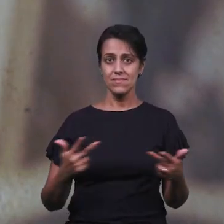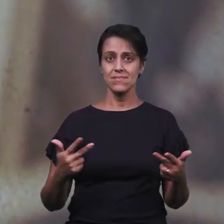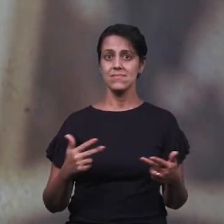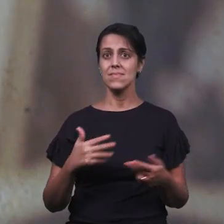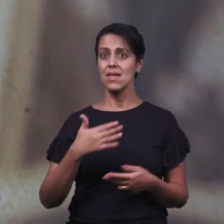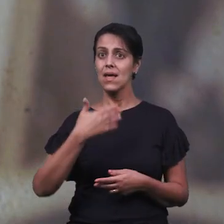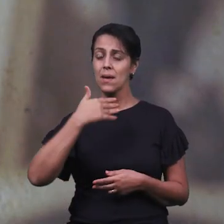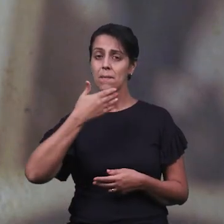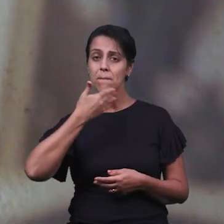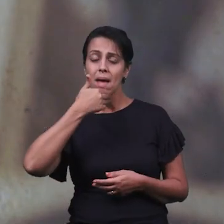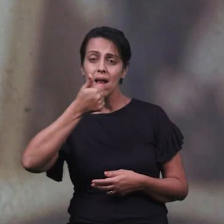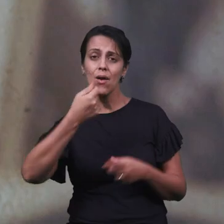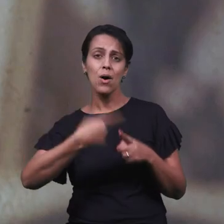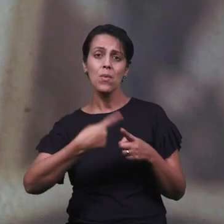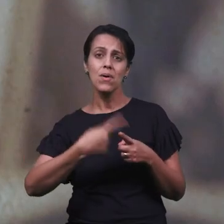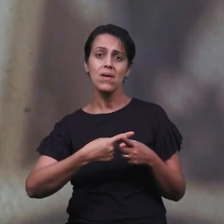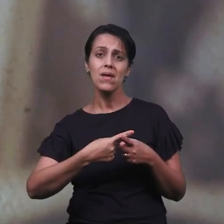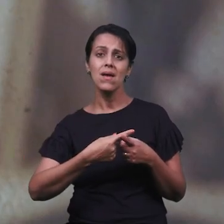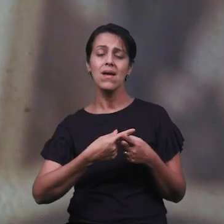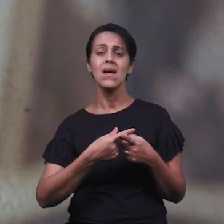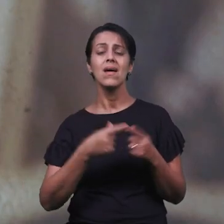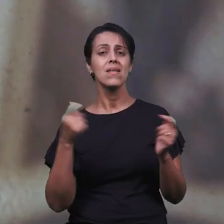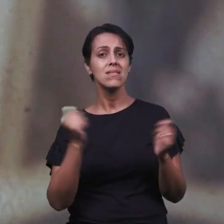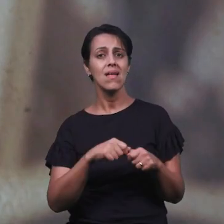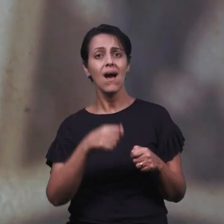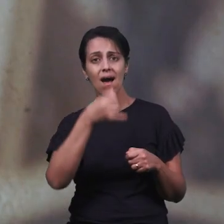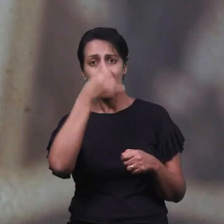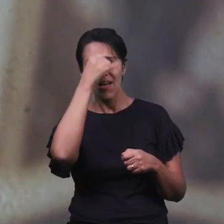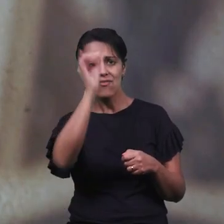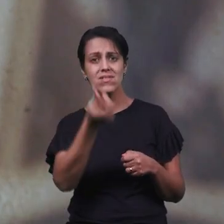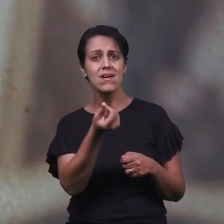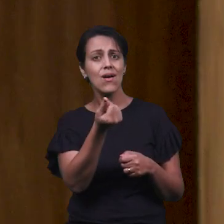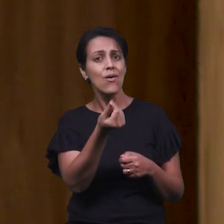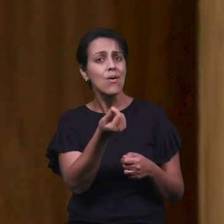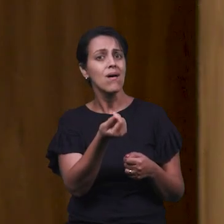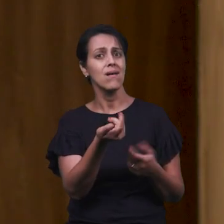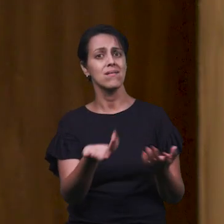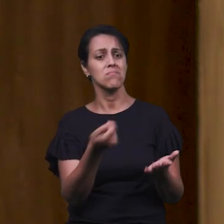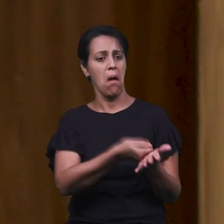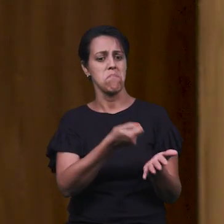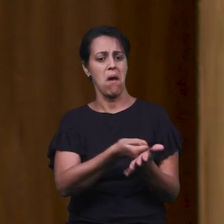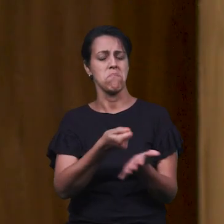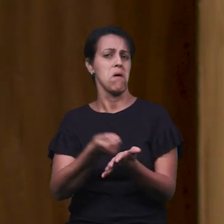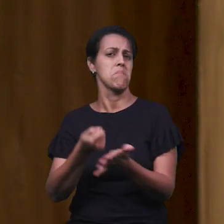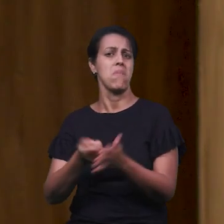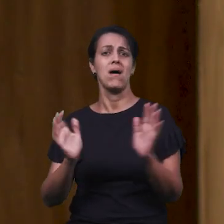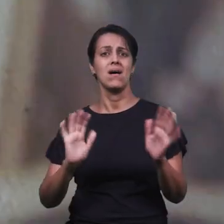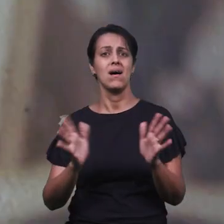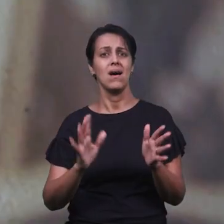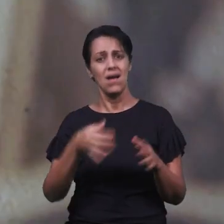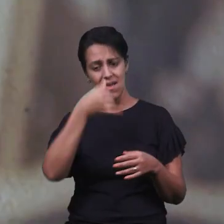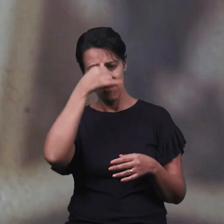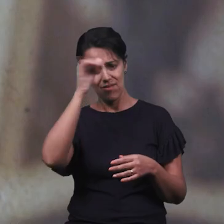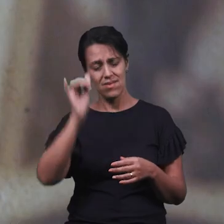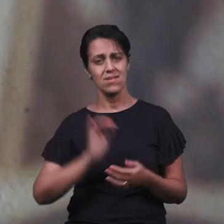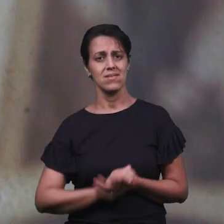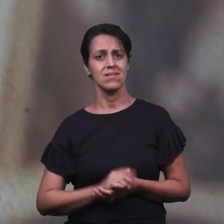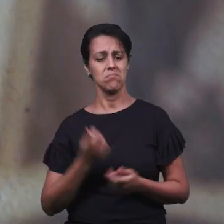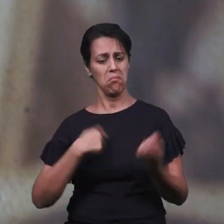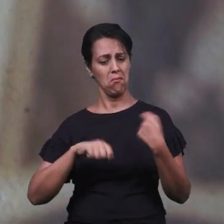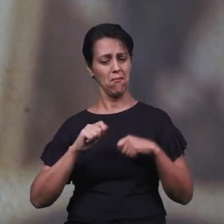para as partes, você entendeu? Muitas vezes você pode até economizar nas custas processuais. Exatamente, né? Exatamente.